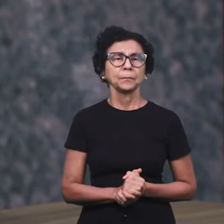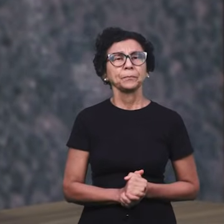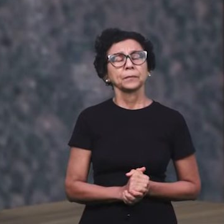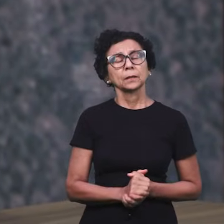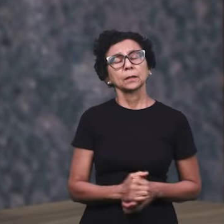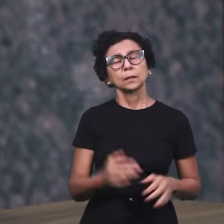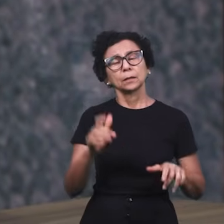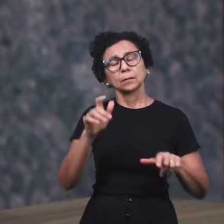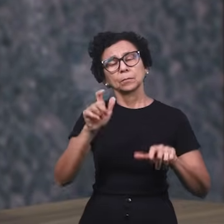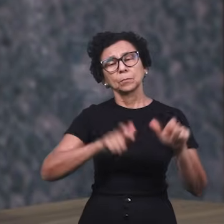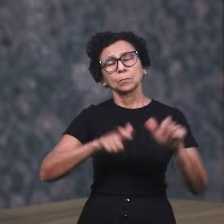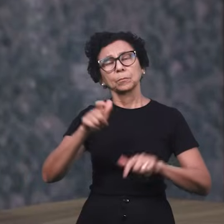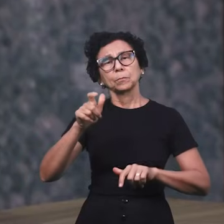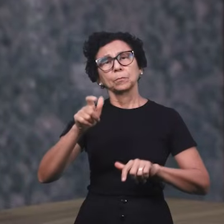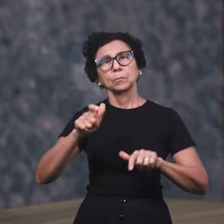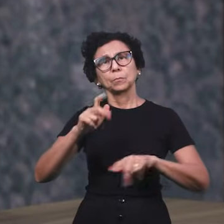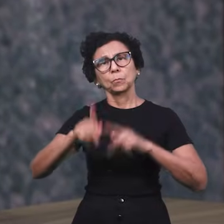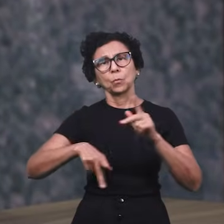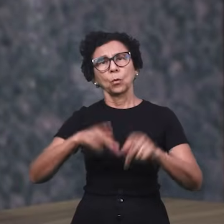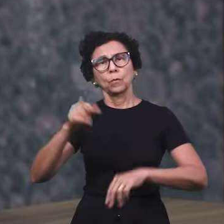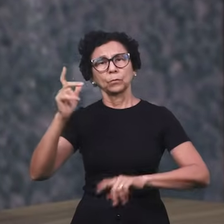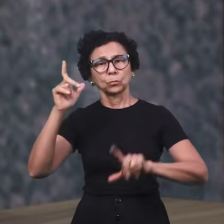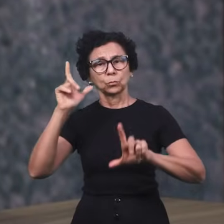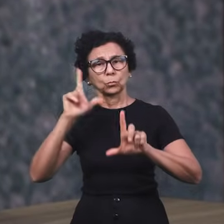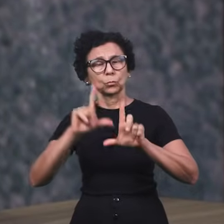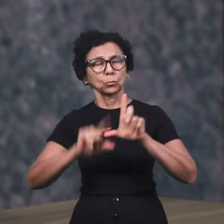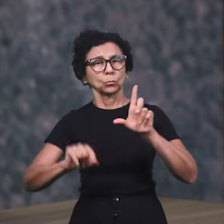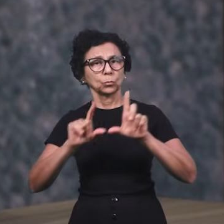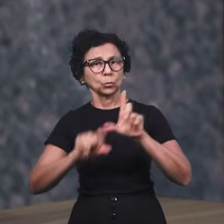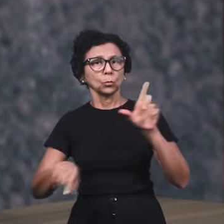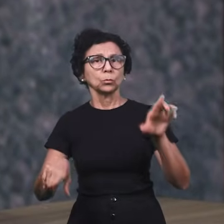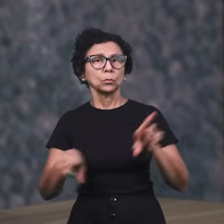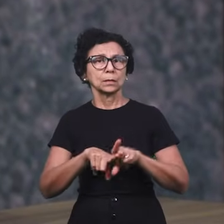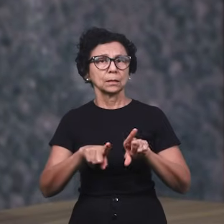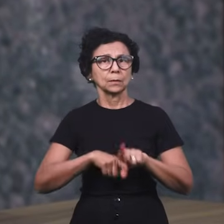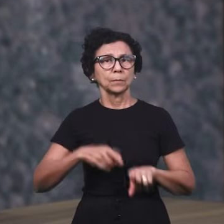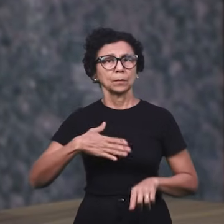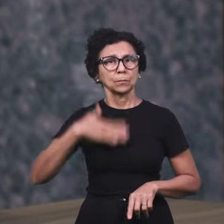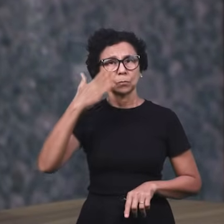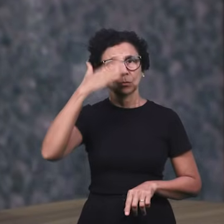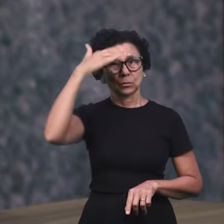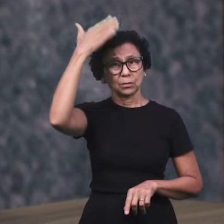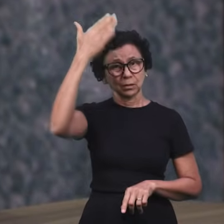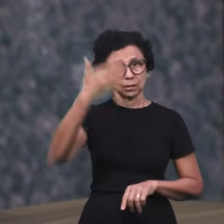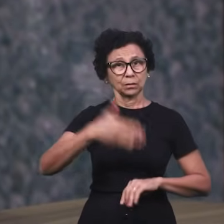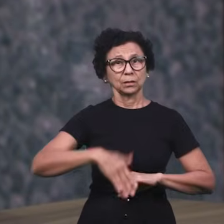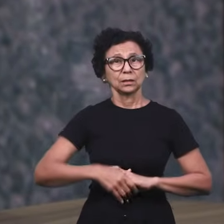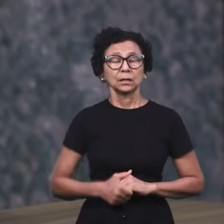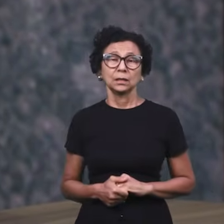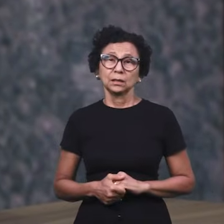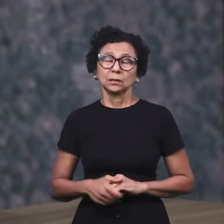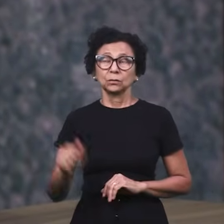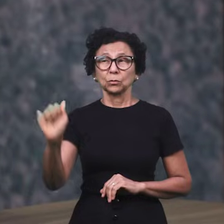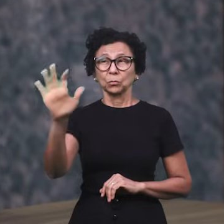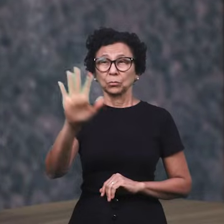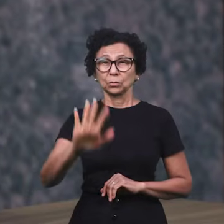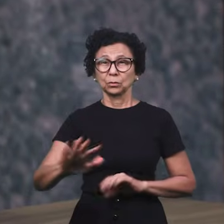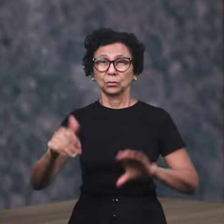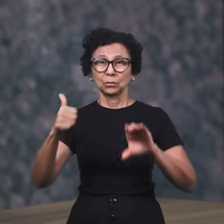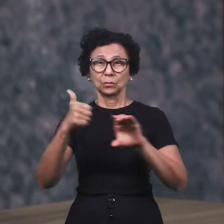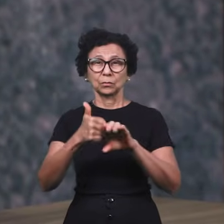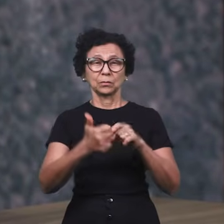cultural, dessa derrota religiosa, havia agora também uma questão que foi muito bem abordada pelo pastor Antônio Carlos, que era a questão